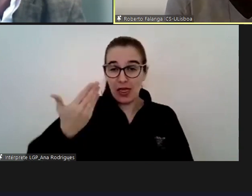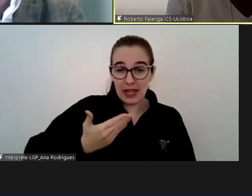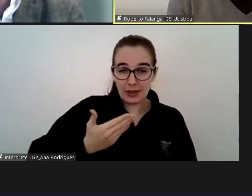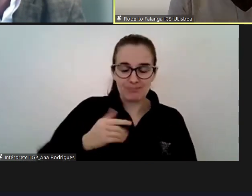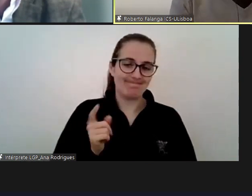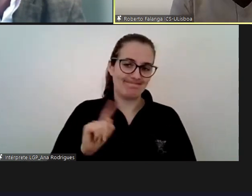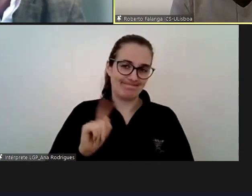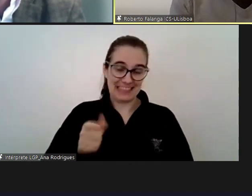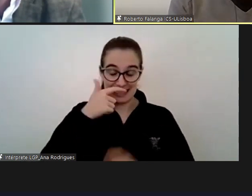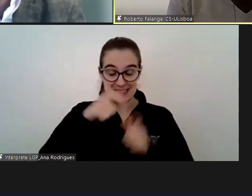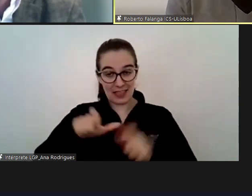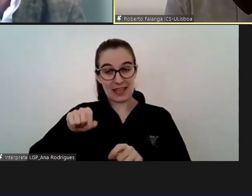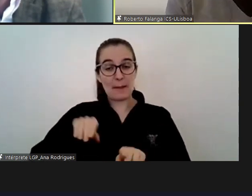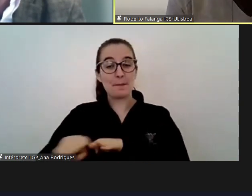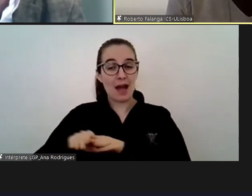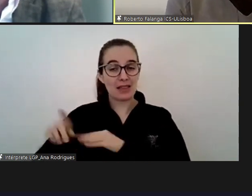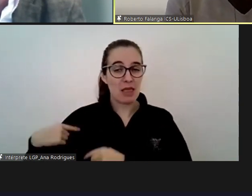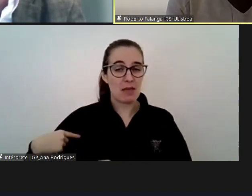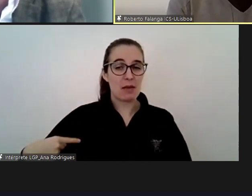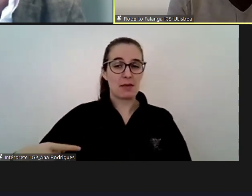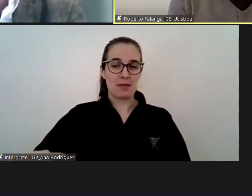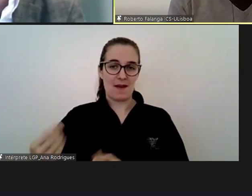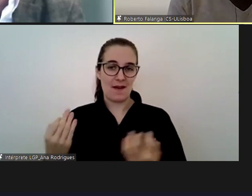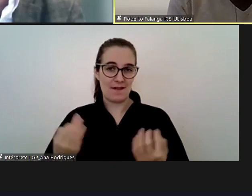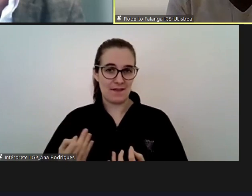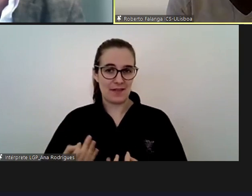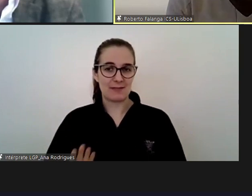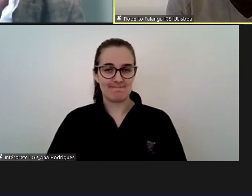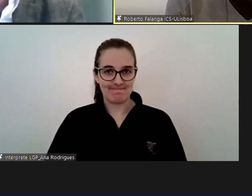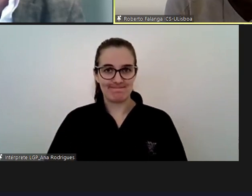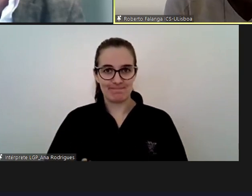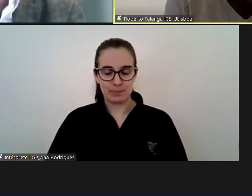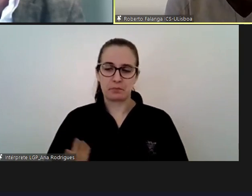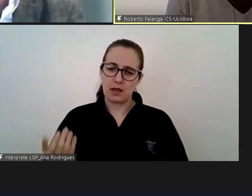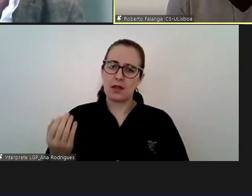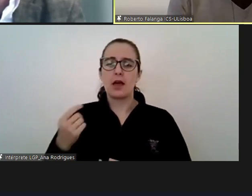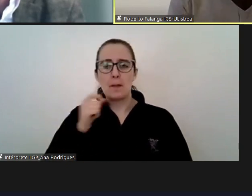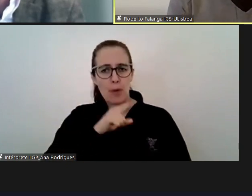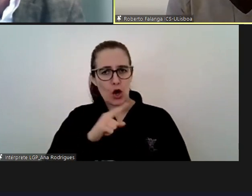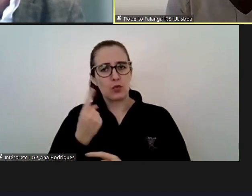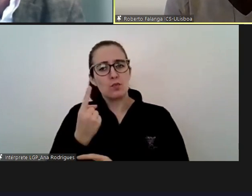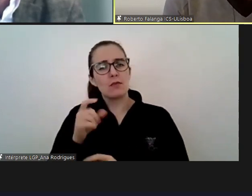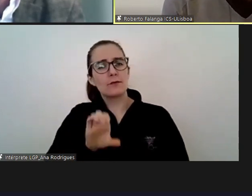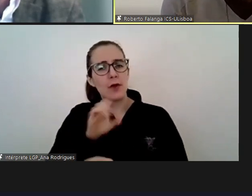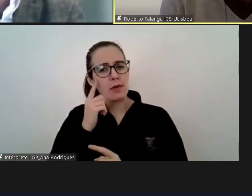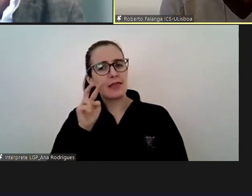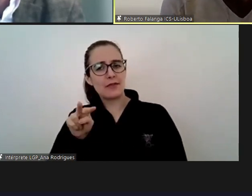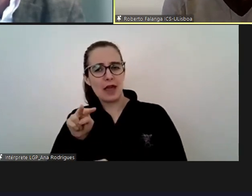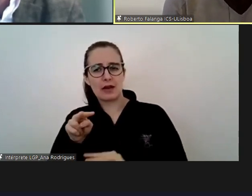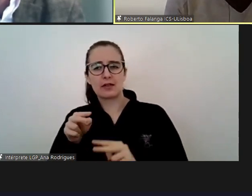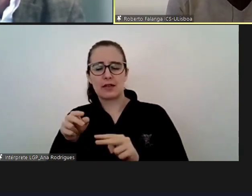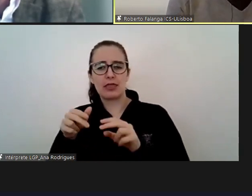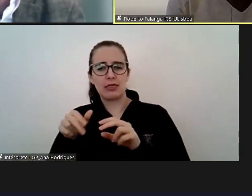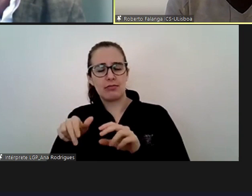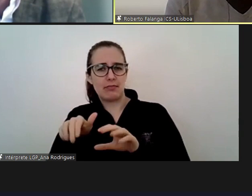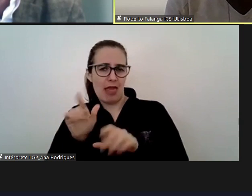prática. E é uma prática que se manifesta também através da participação. E o que nós estamos aqui a dizer, ou pelo